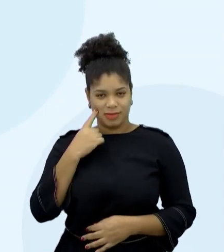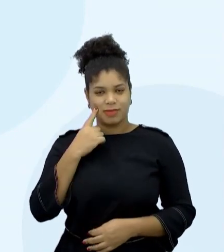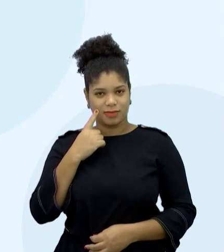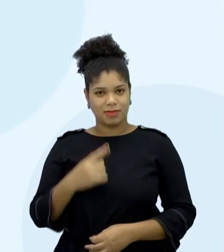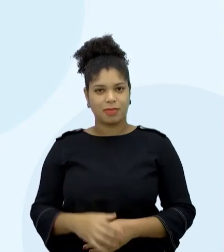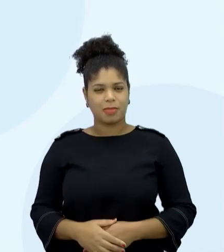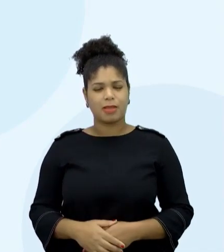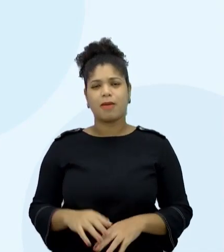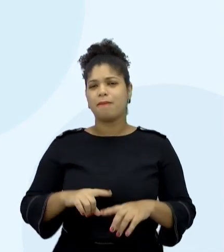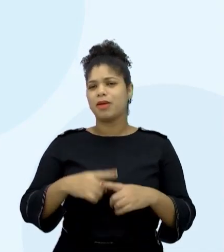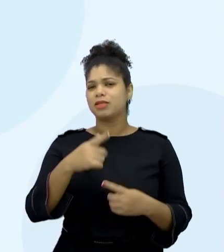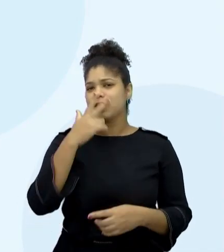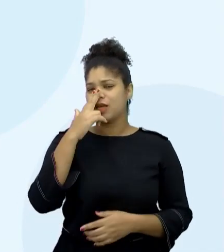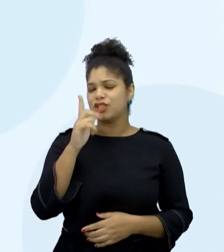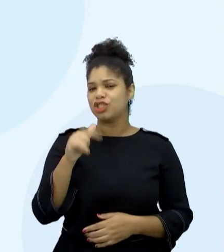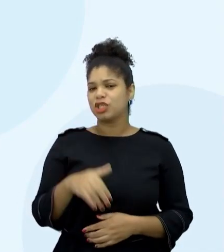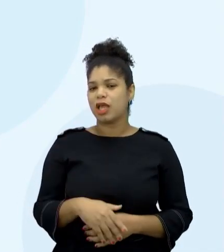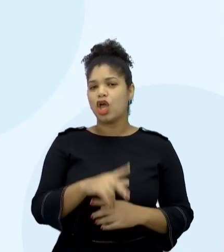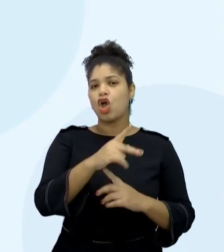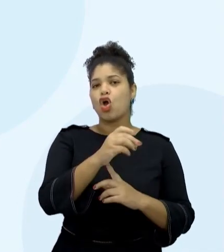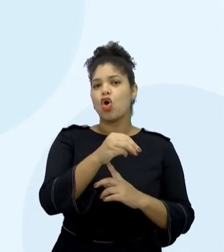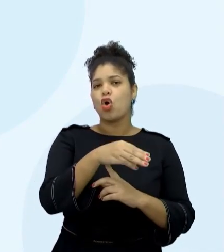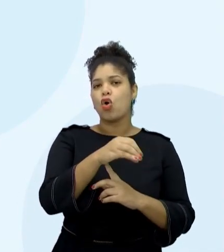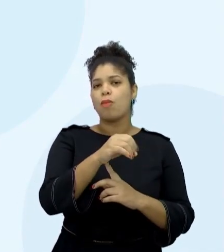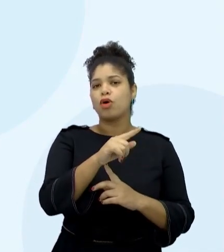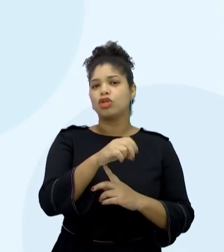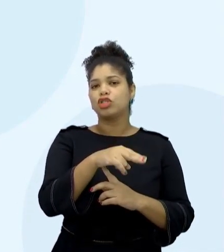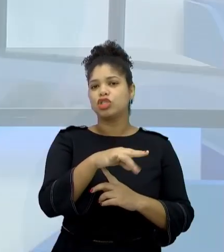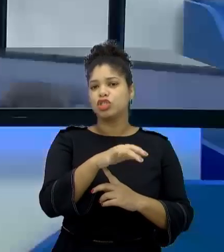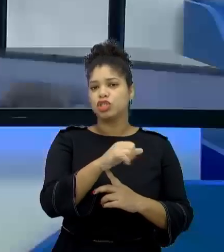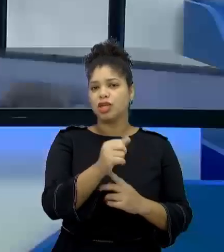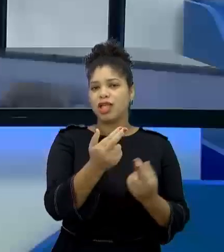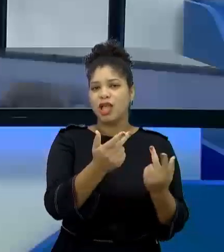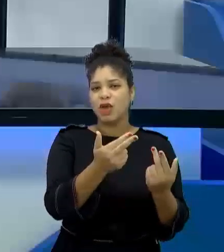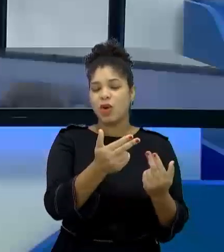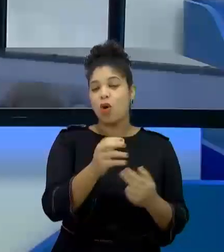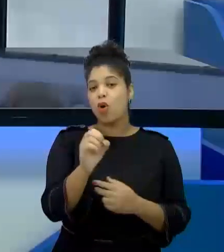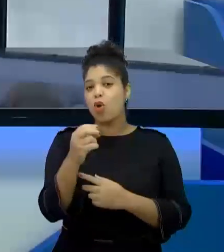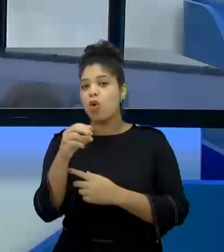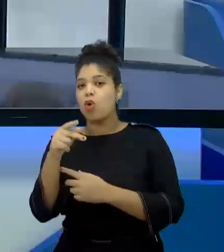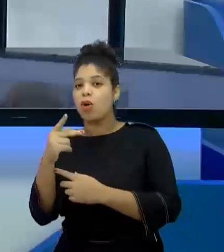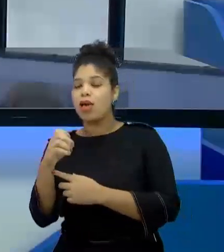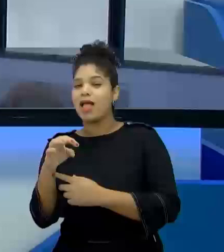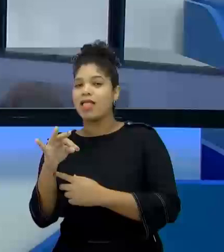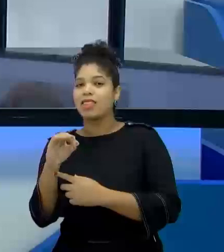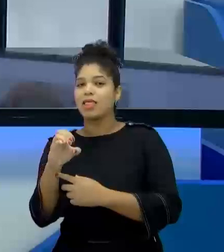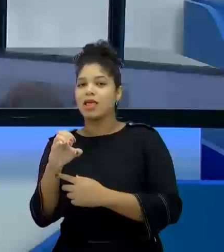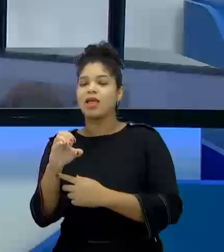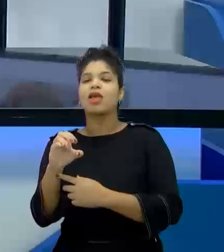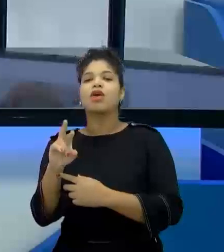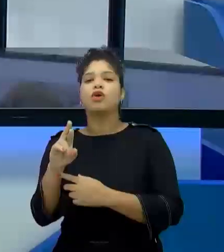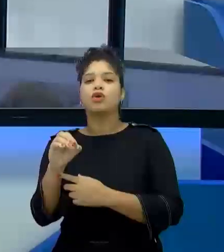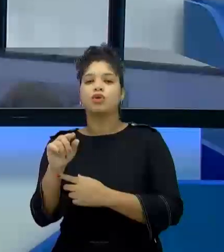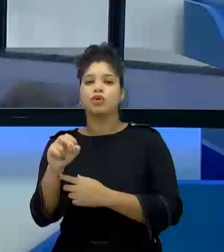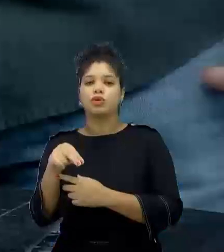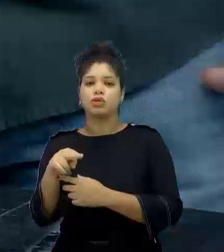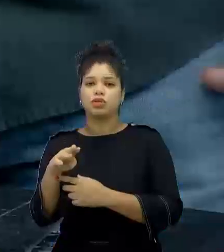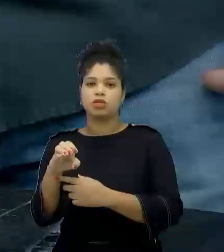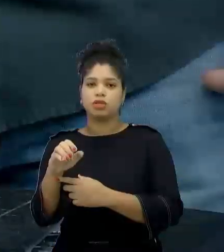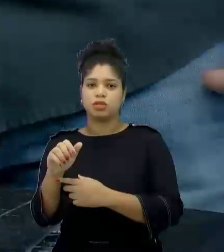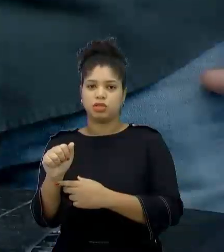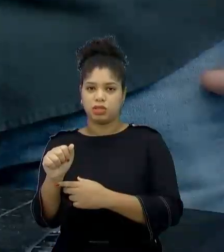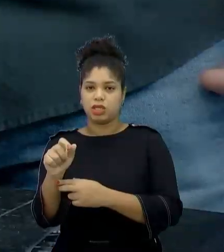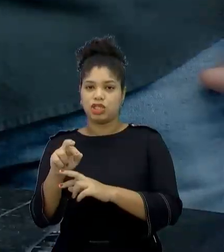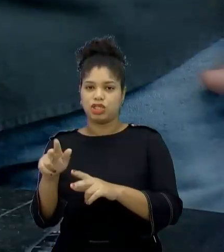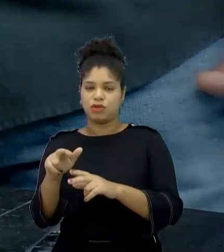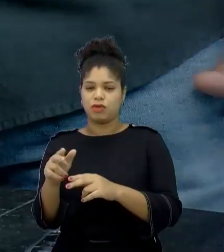mistura homogênea ou heterogênea? Olha para cá que eu vou te mostrar o que é uma mistura